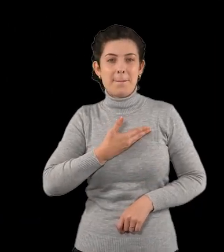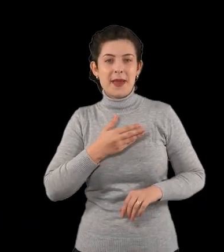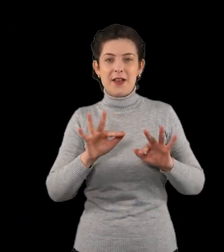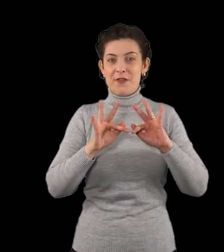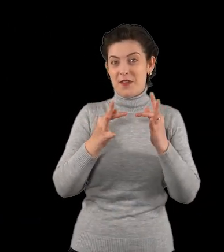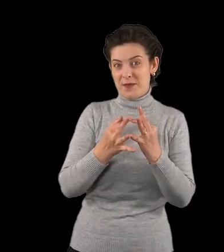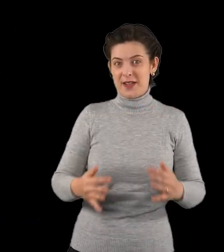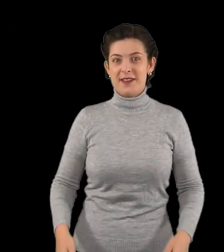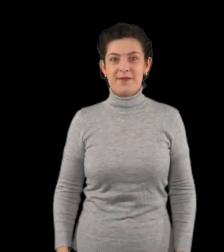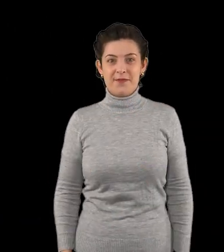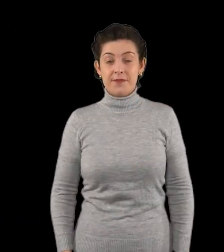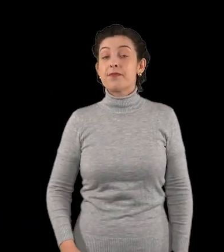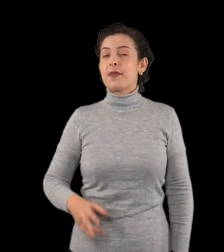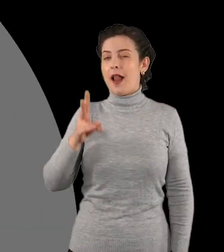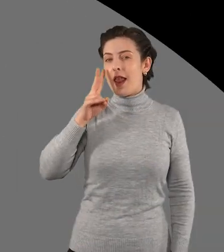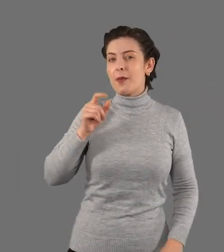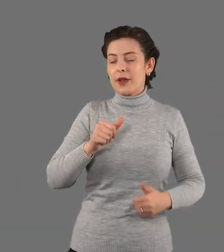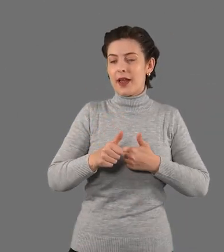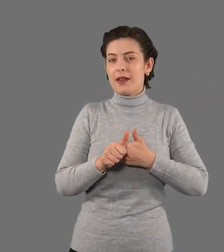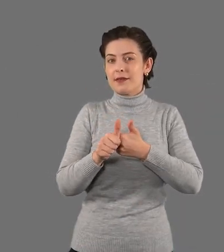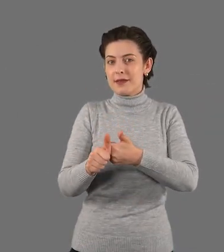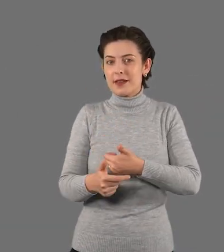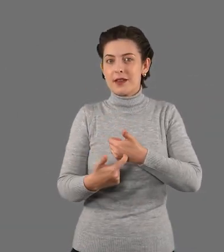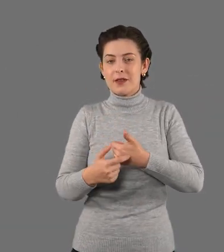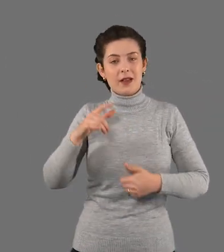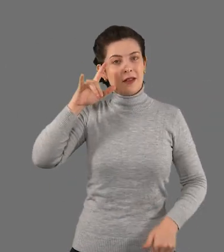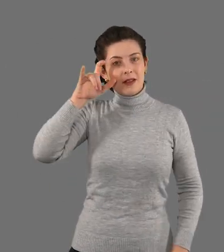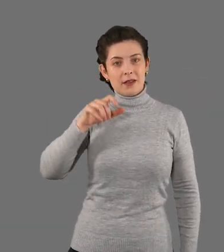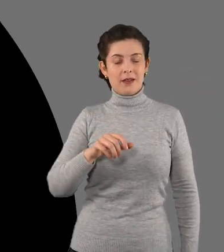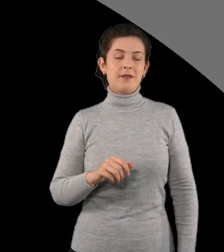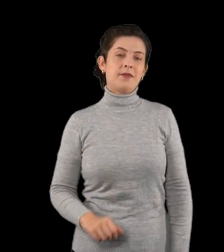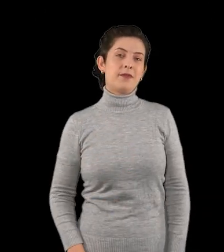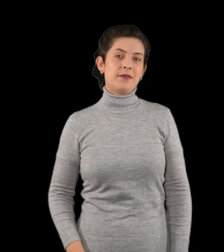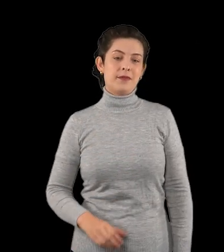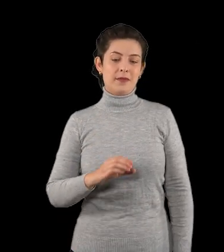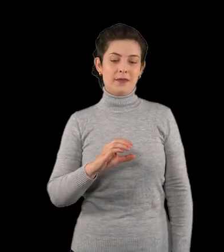produção, deixe sua curtida e compartilhe com amigos e familiares.